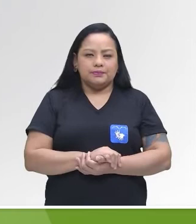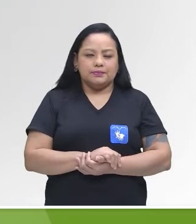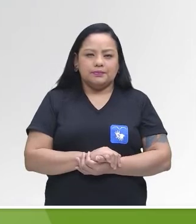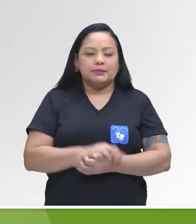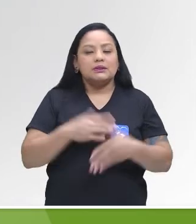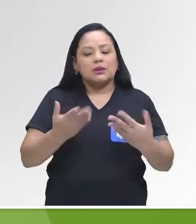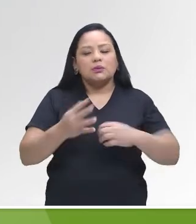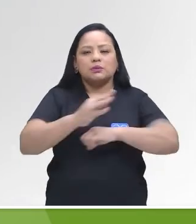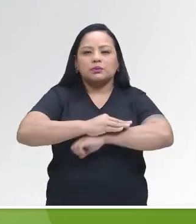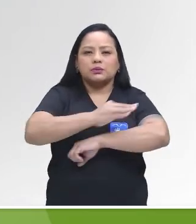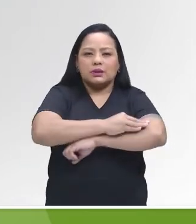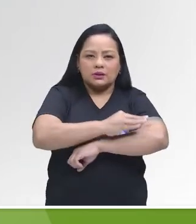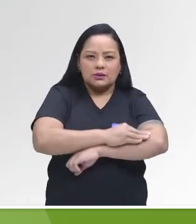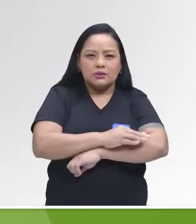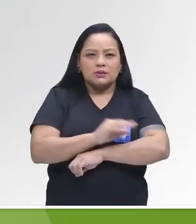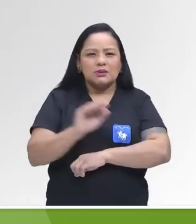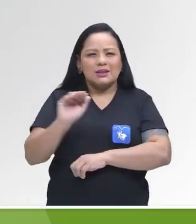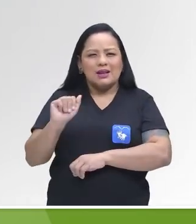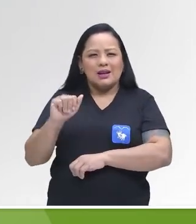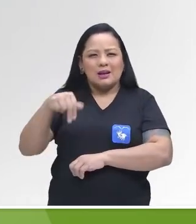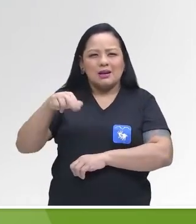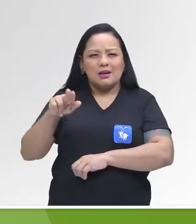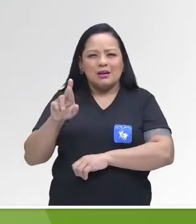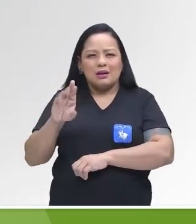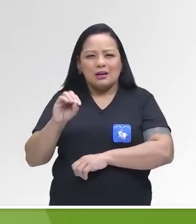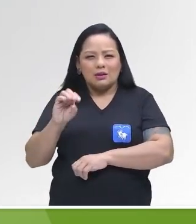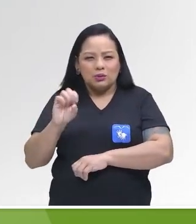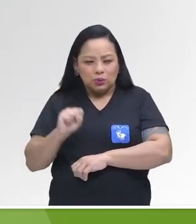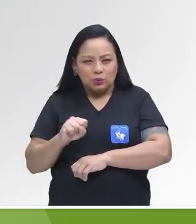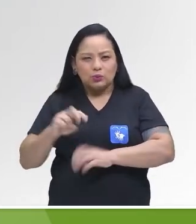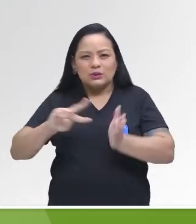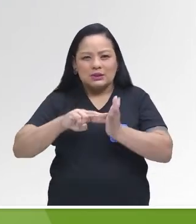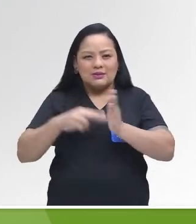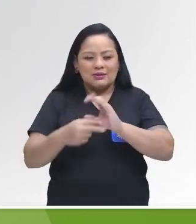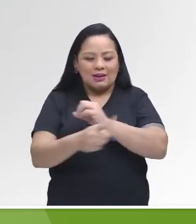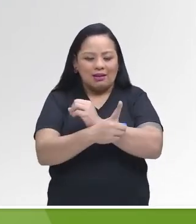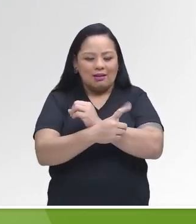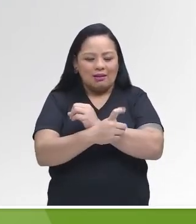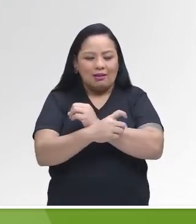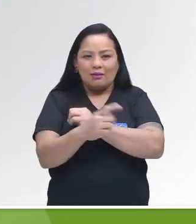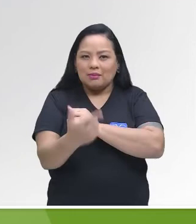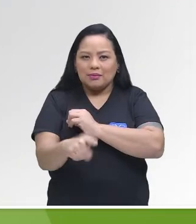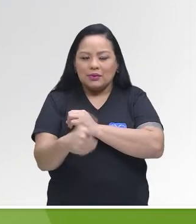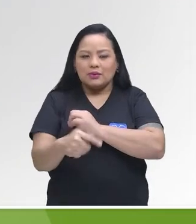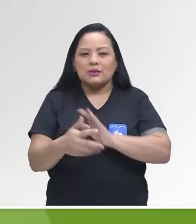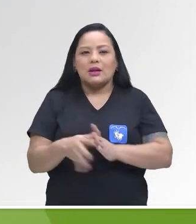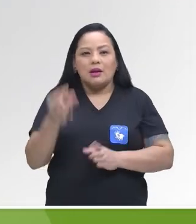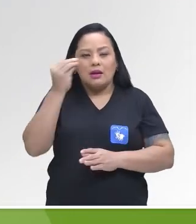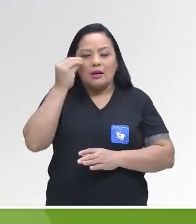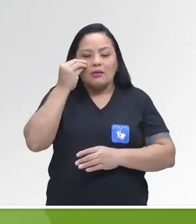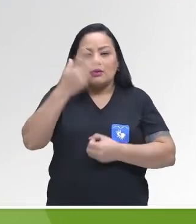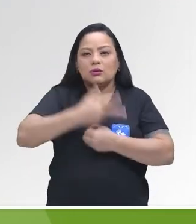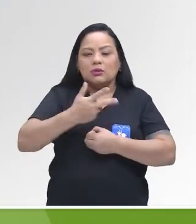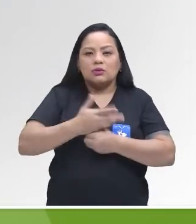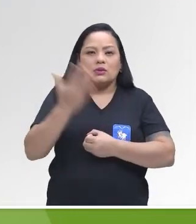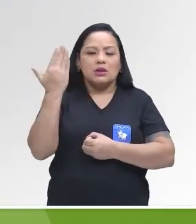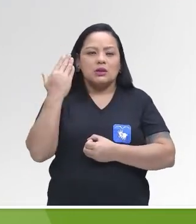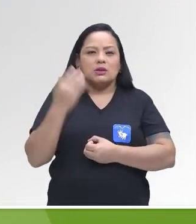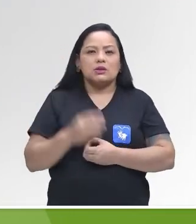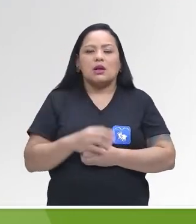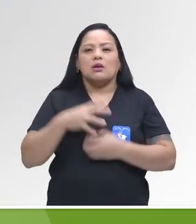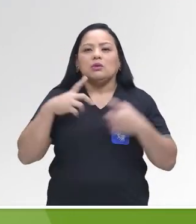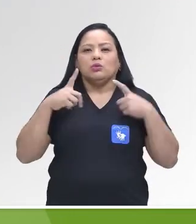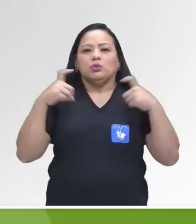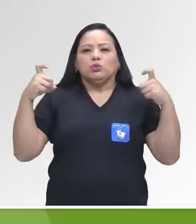os anfíbios anuros inflam papo, a gente pode até observar isso no nosso vídeo, né, que mostrava ali eles